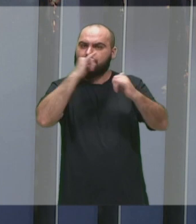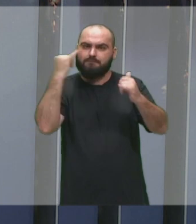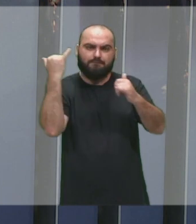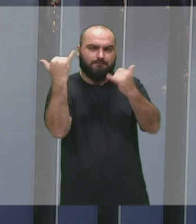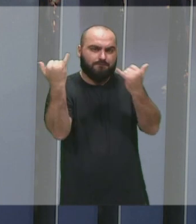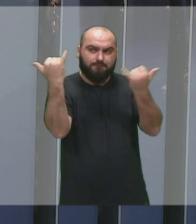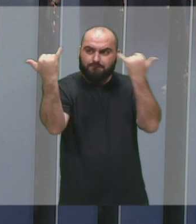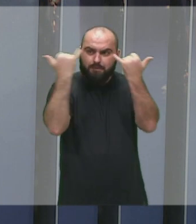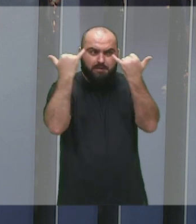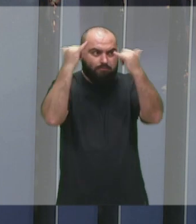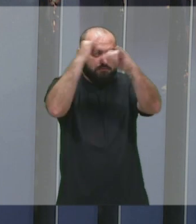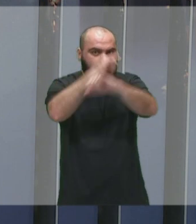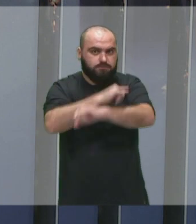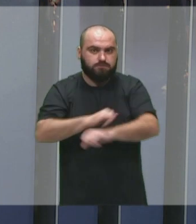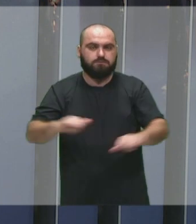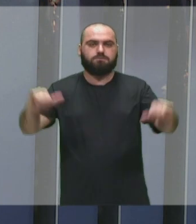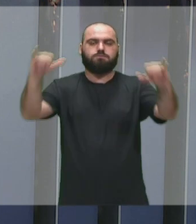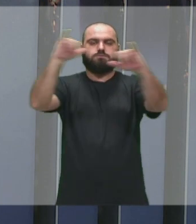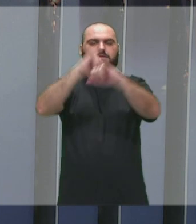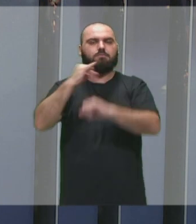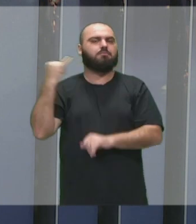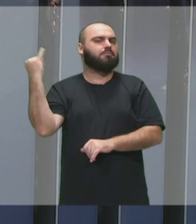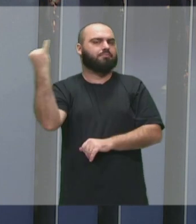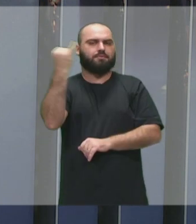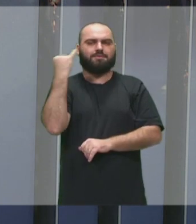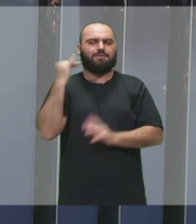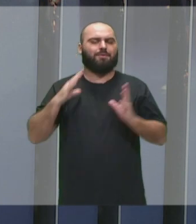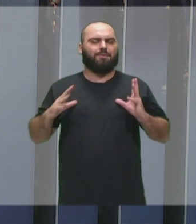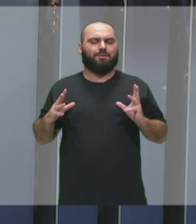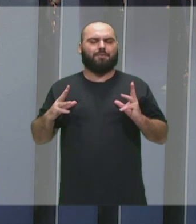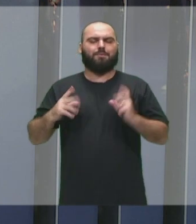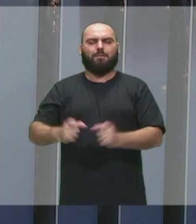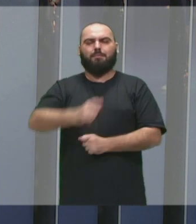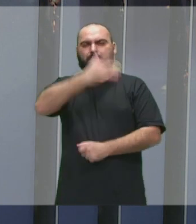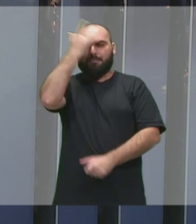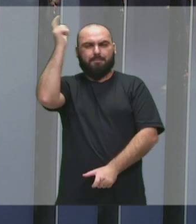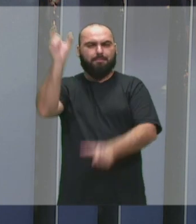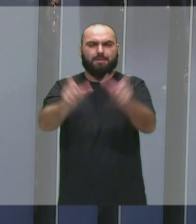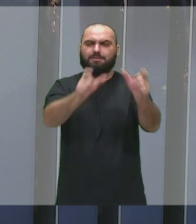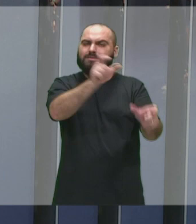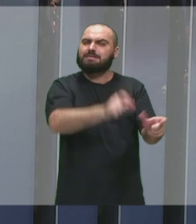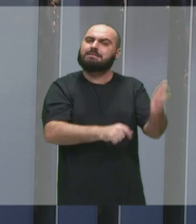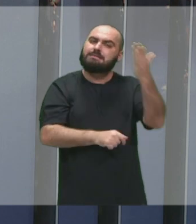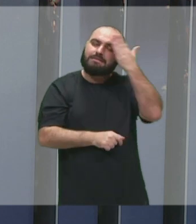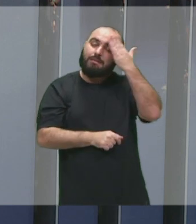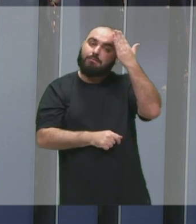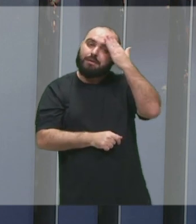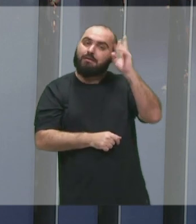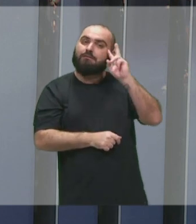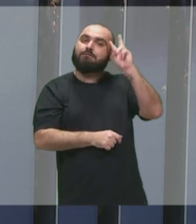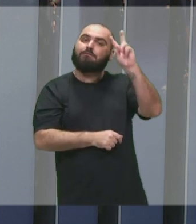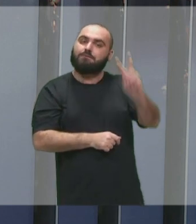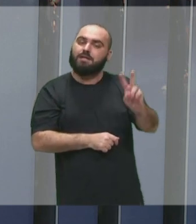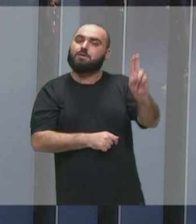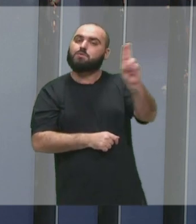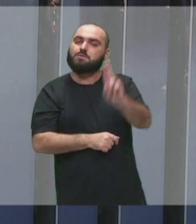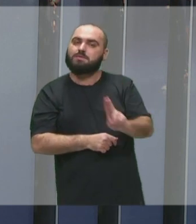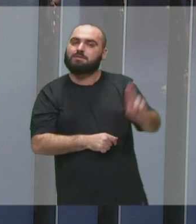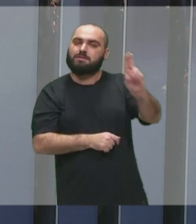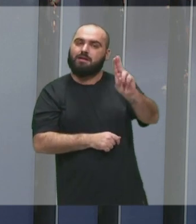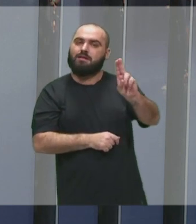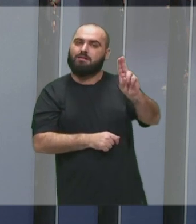circular, porque isso é muito importante. É muito importante que todas as pessoas tenham acesso e utilizem